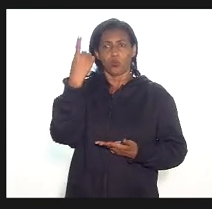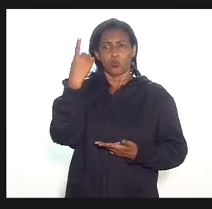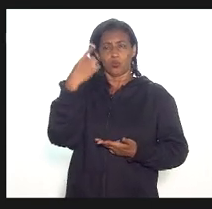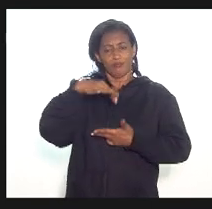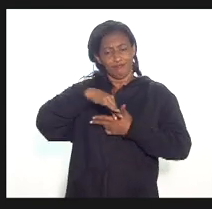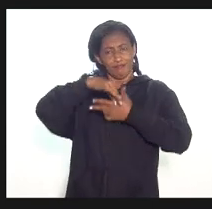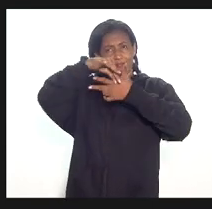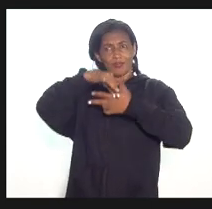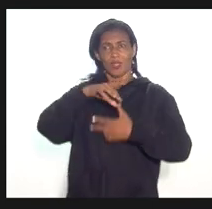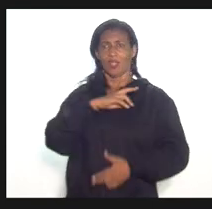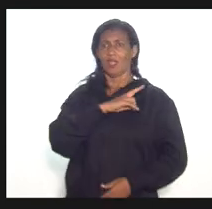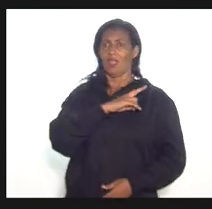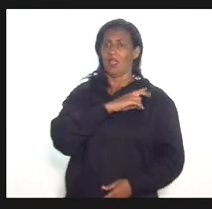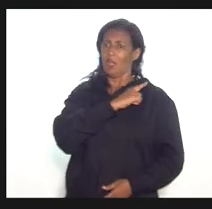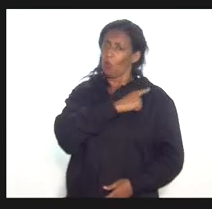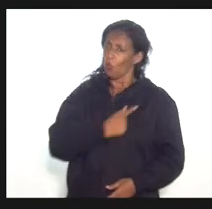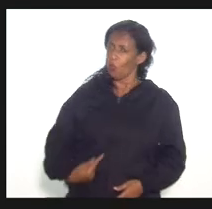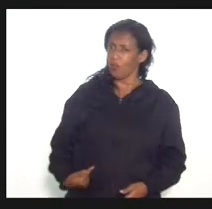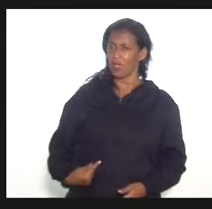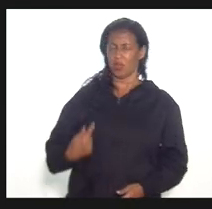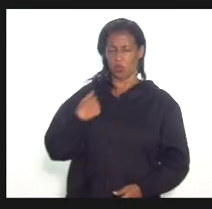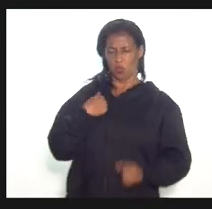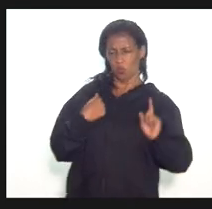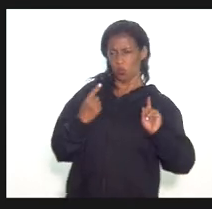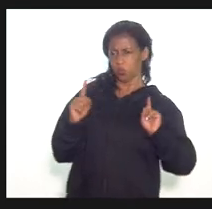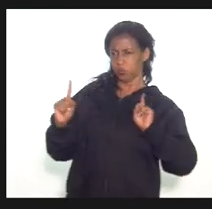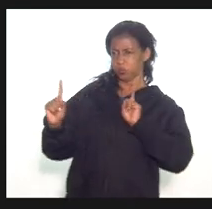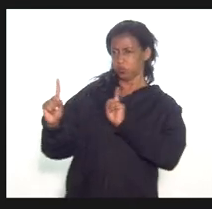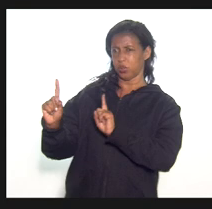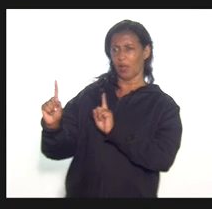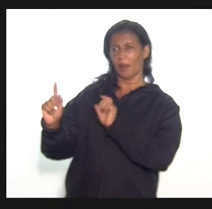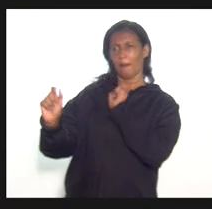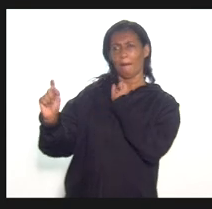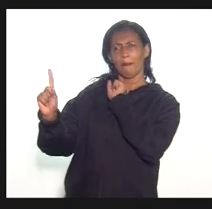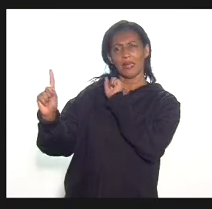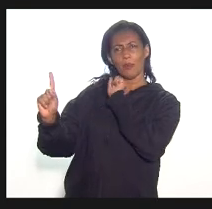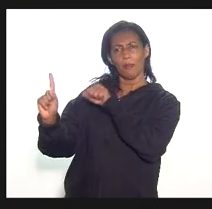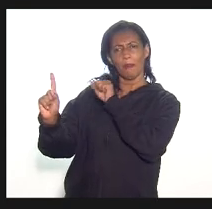e ao bater na porta do poder executivo